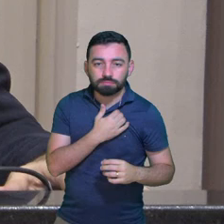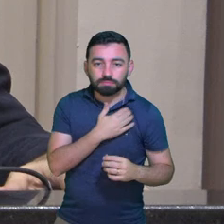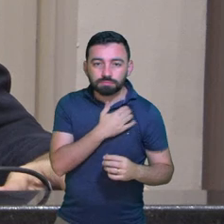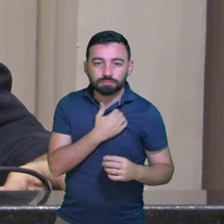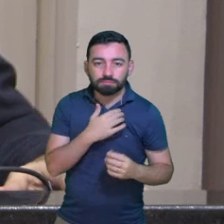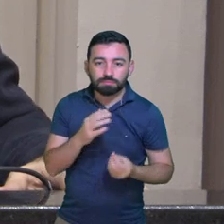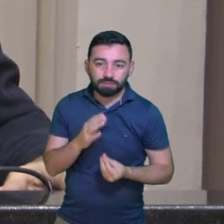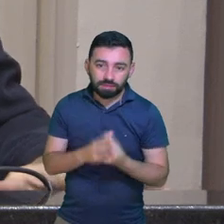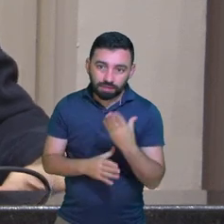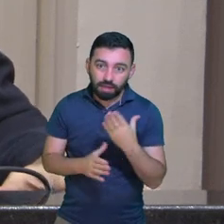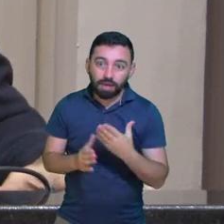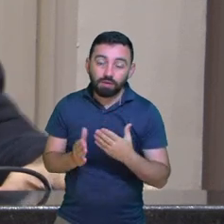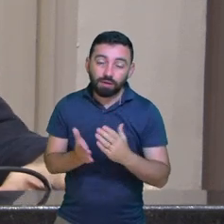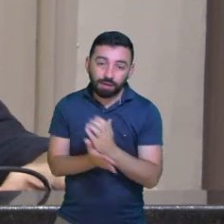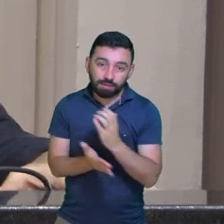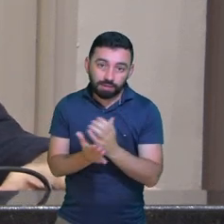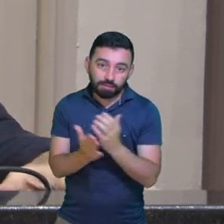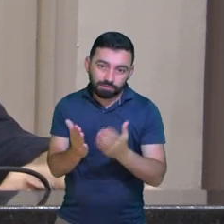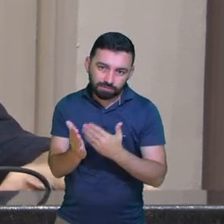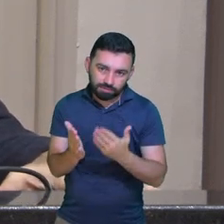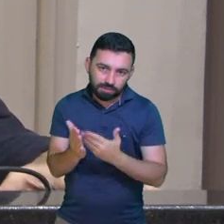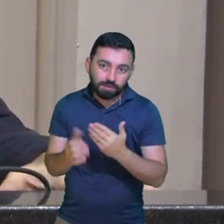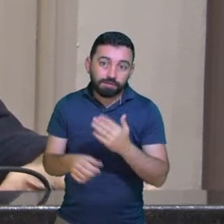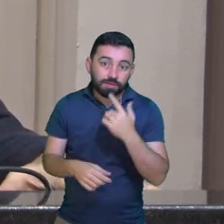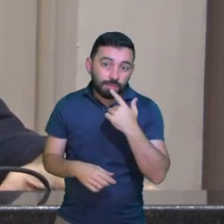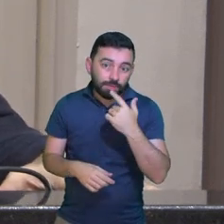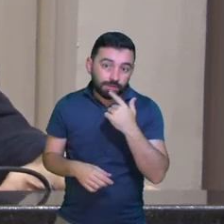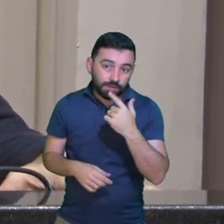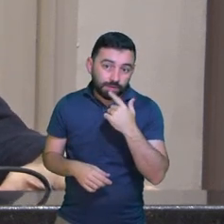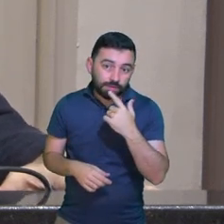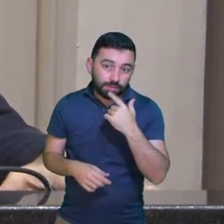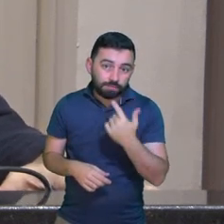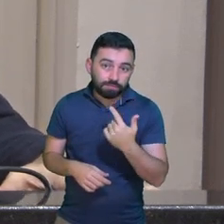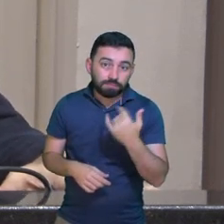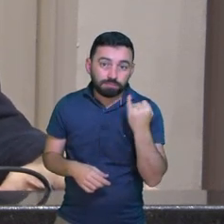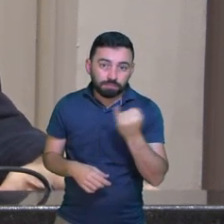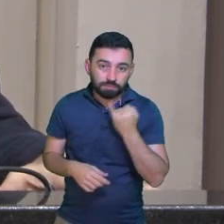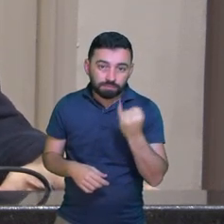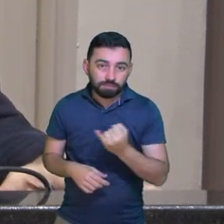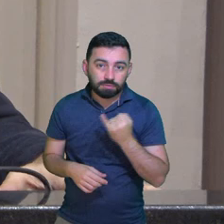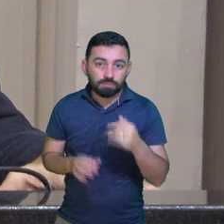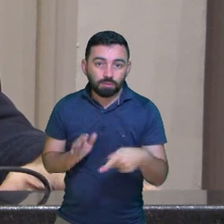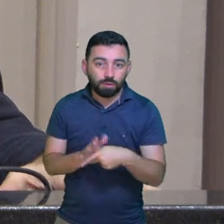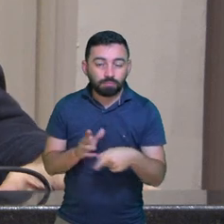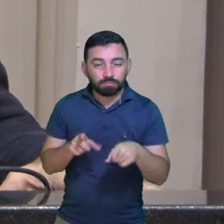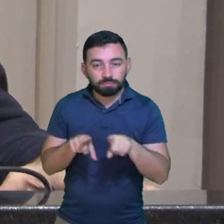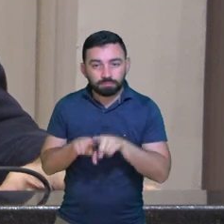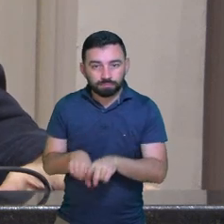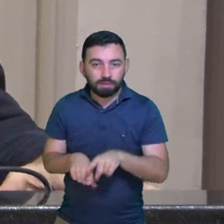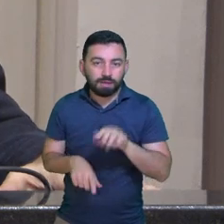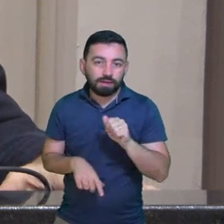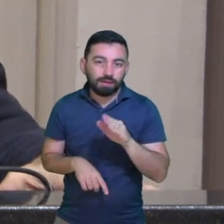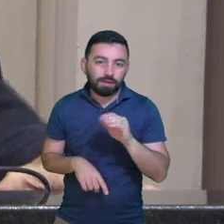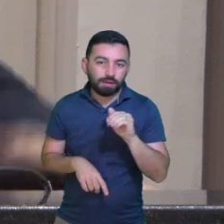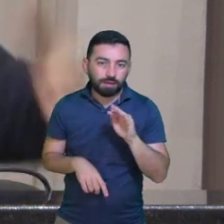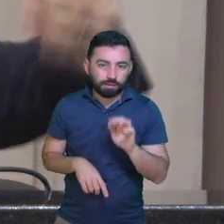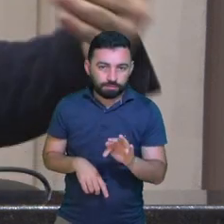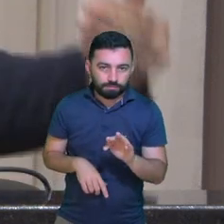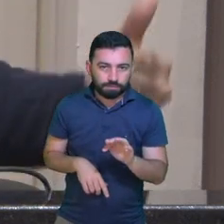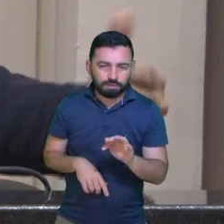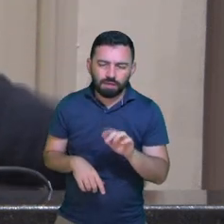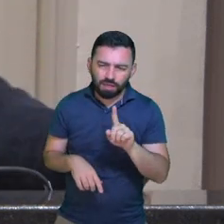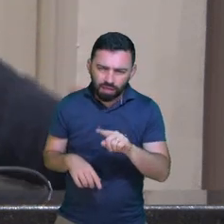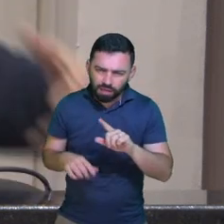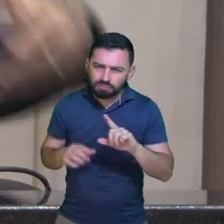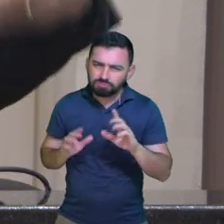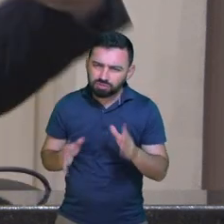capa vermelha as licenciaturas em Santa Catarina né promovido pela sede em parceria com a CAF é um caderno bastante antigo lá já